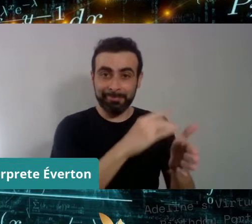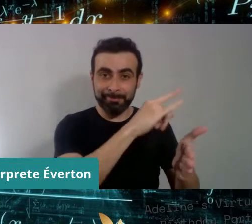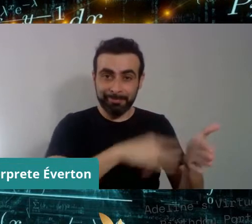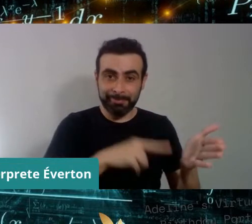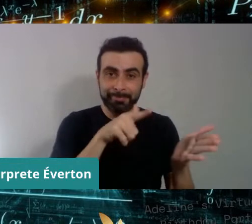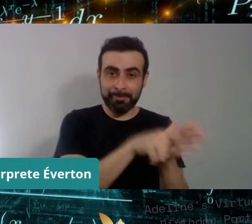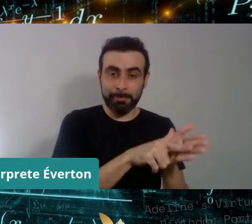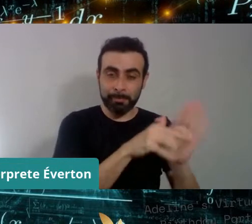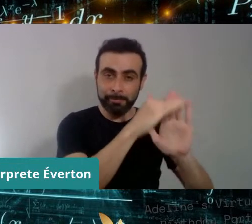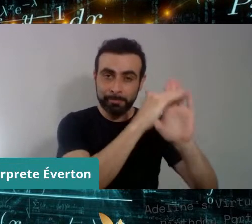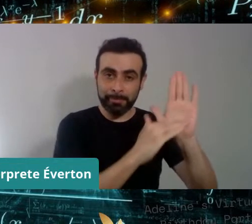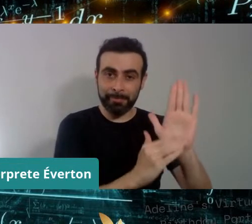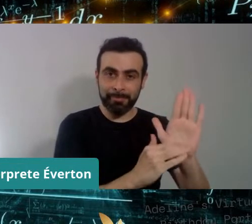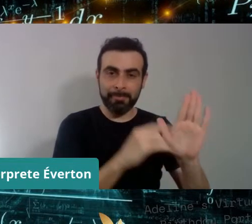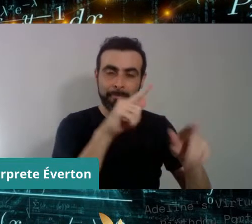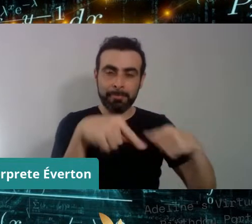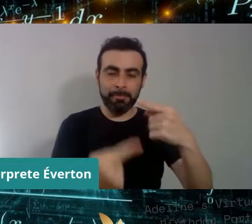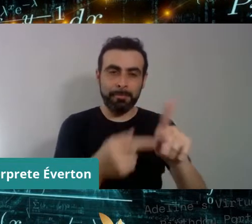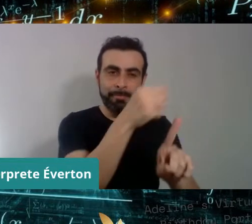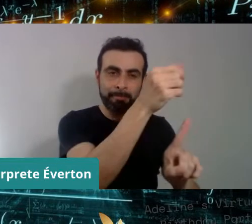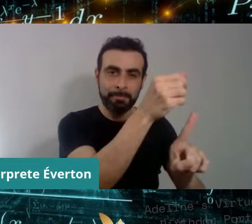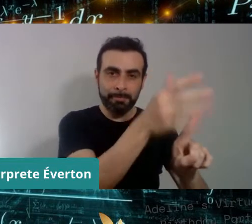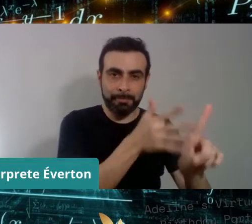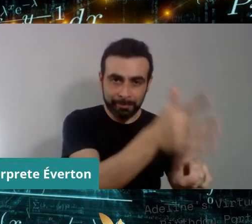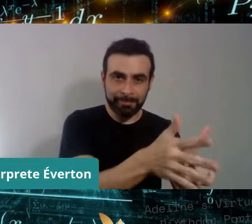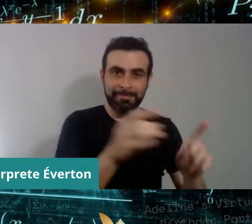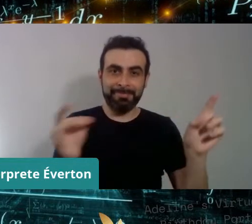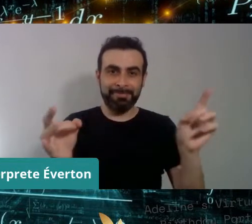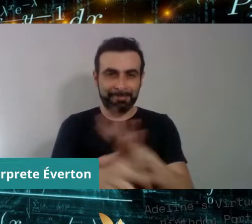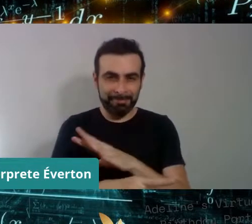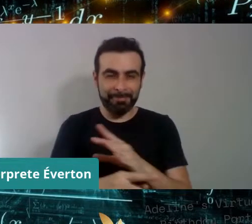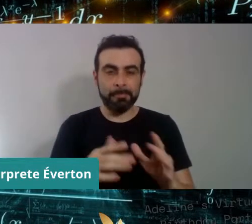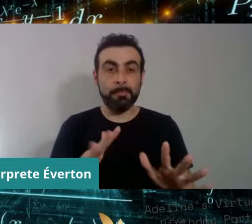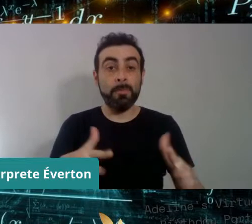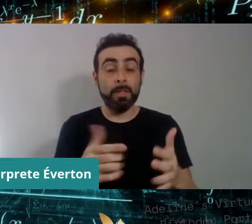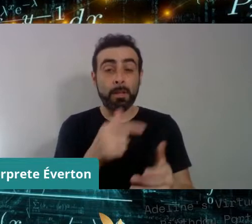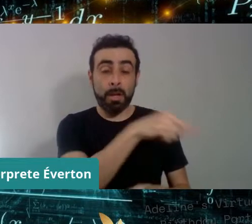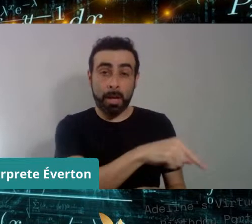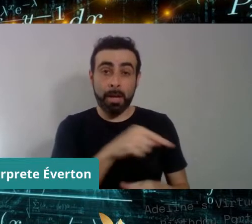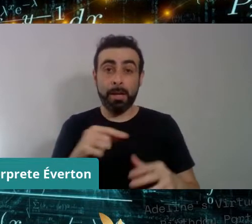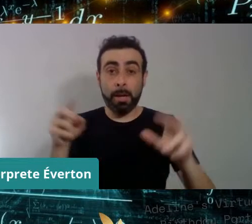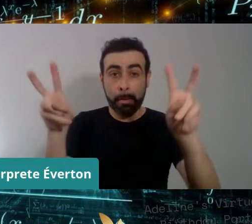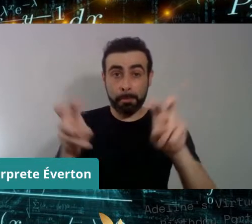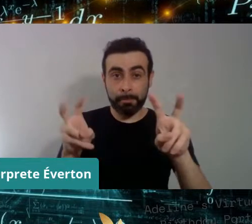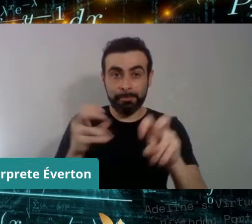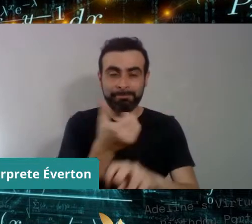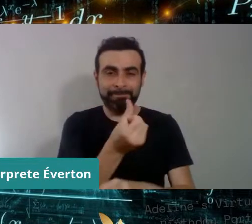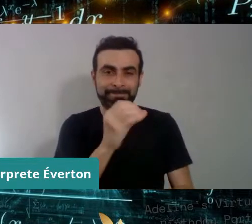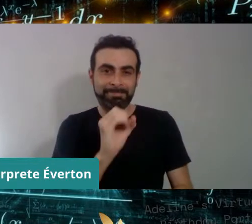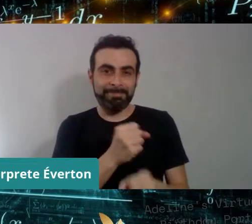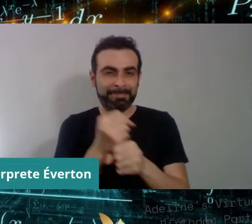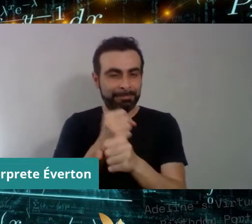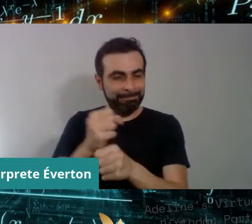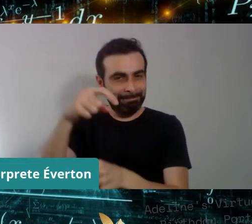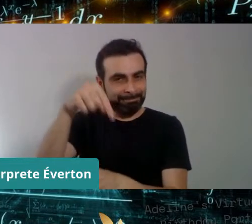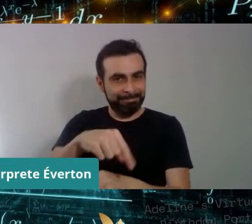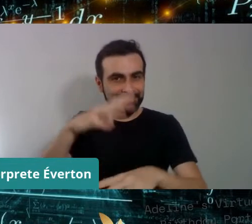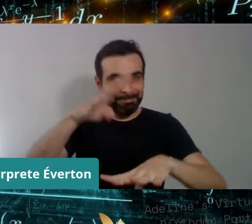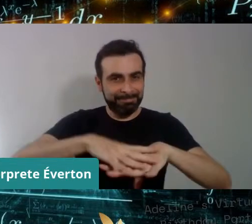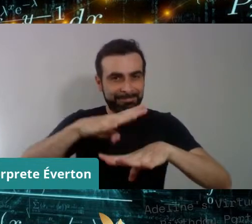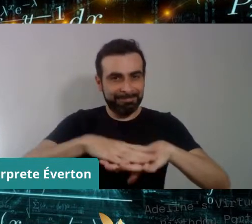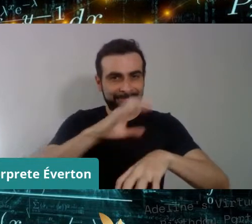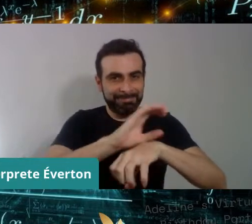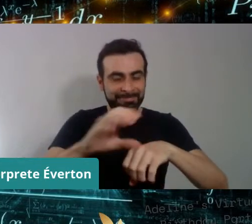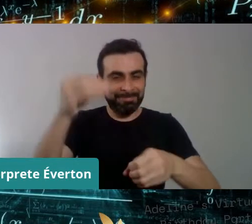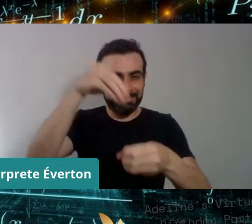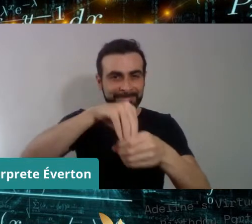disponibilizadas ao final das palestras, tá? Hoje a gente vai ter a palestra com o tema 60 anos da matemática UEMP Jacarezinho,